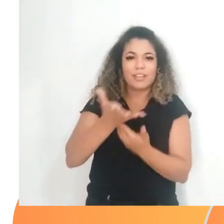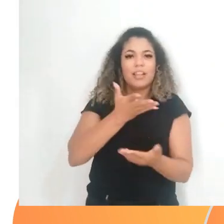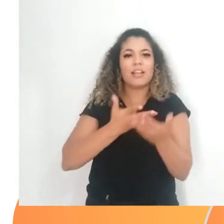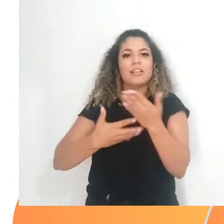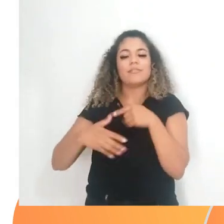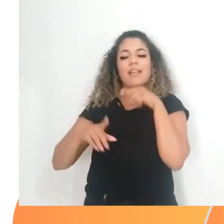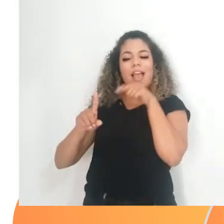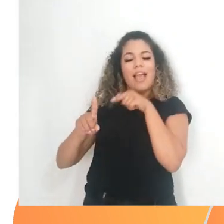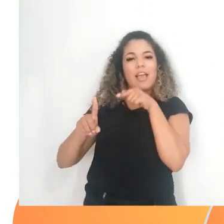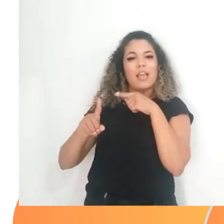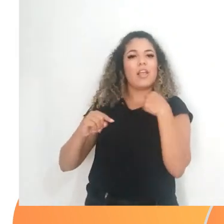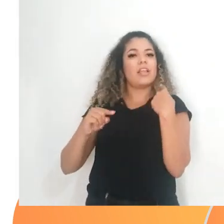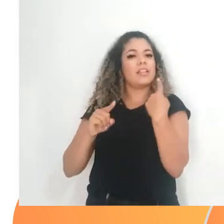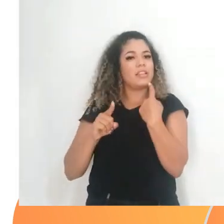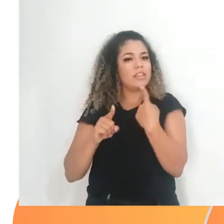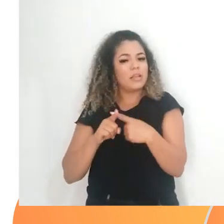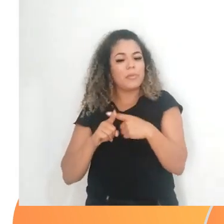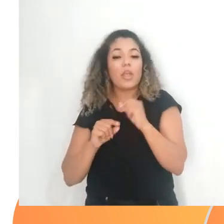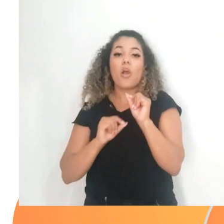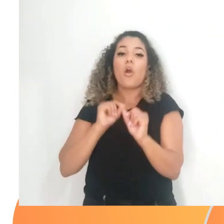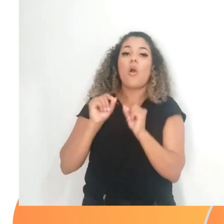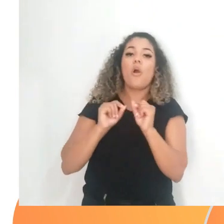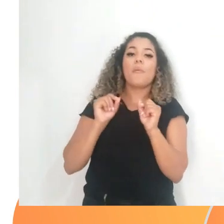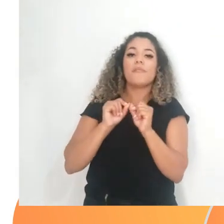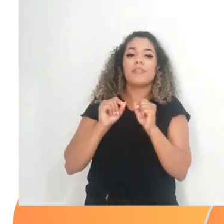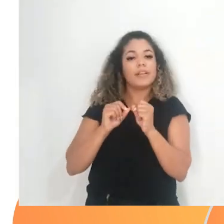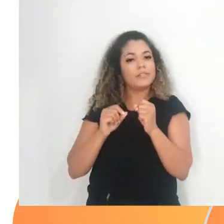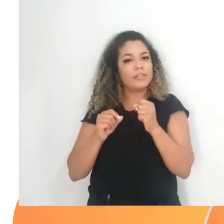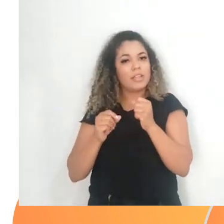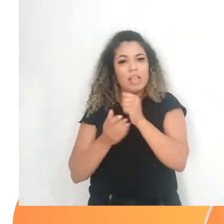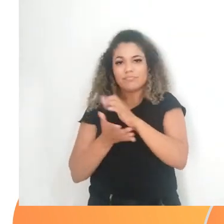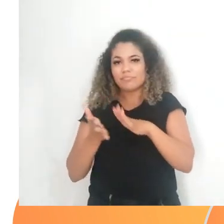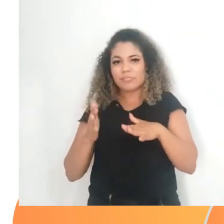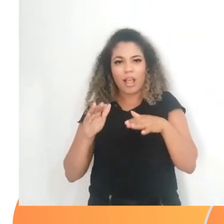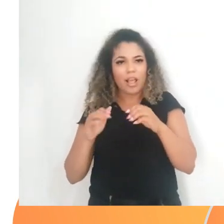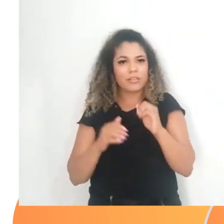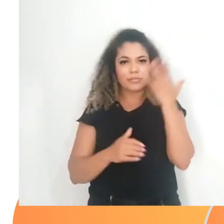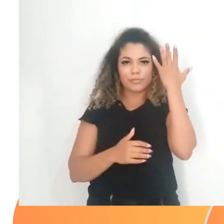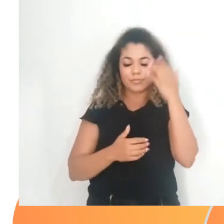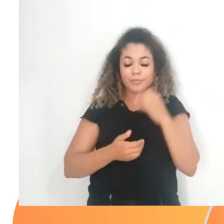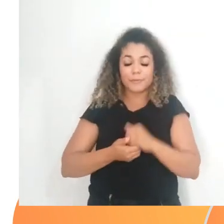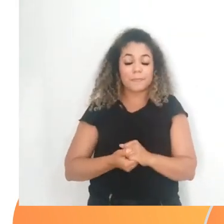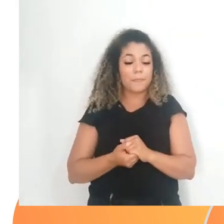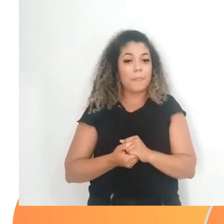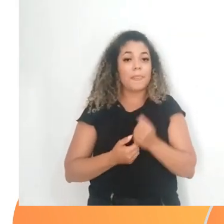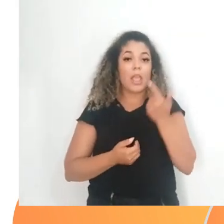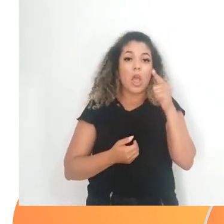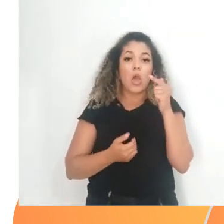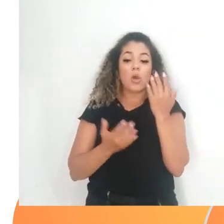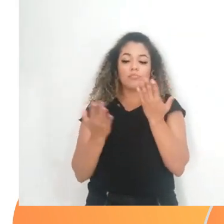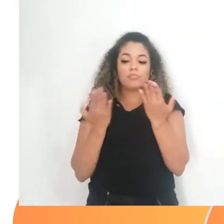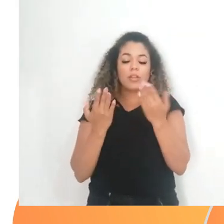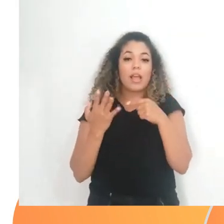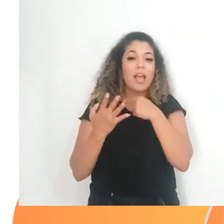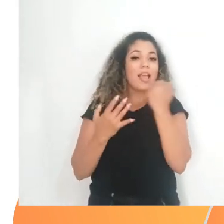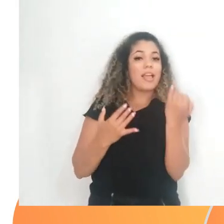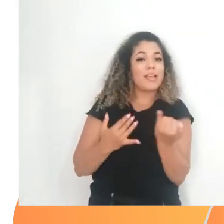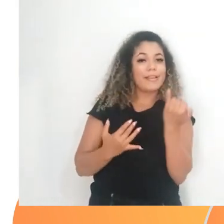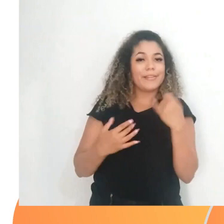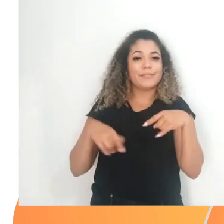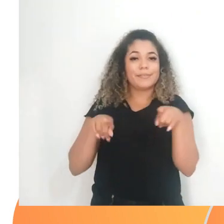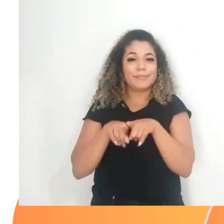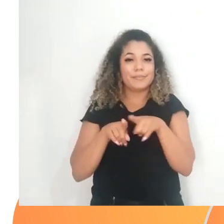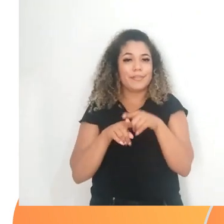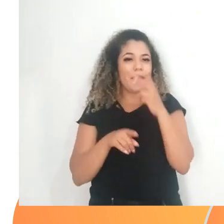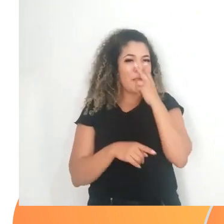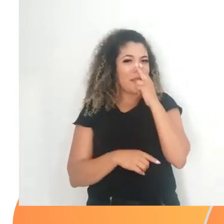relacionada aos robôs e como eles executam determinadas tarefas. Outra semelhança importantíssima